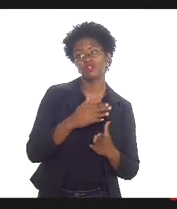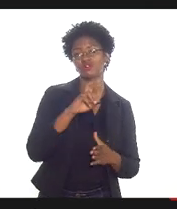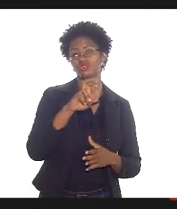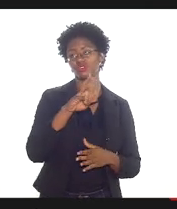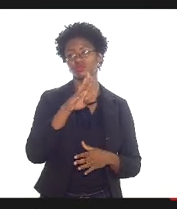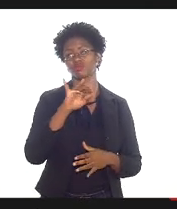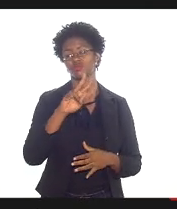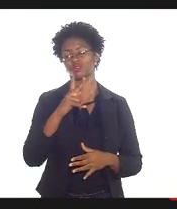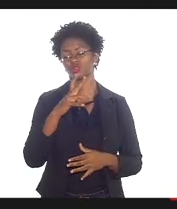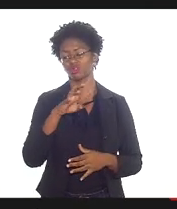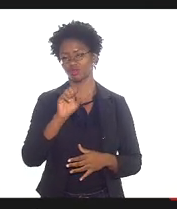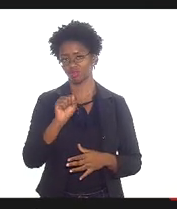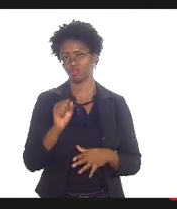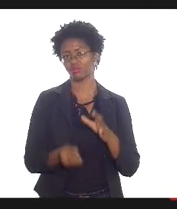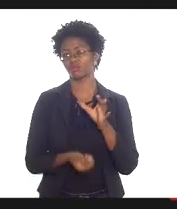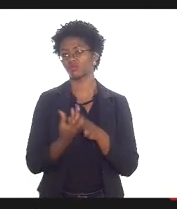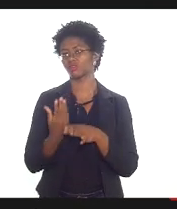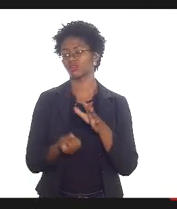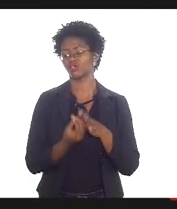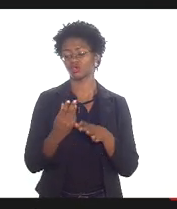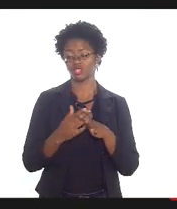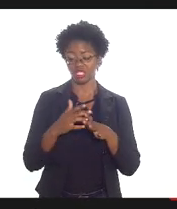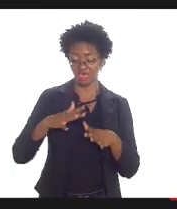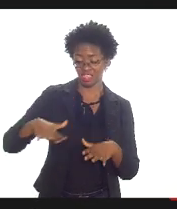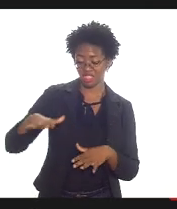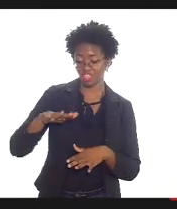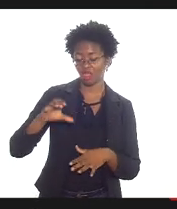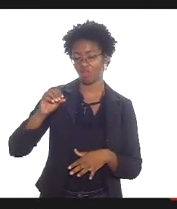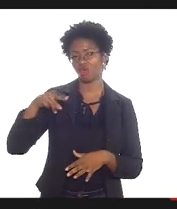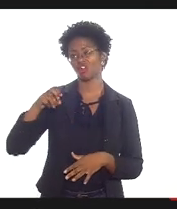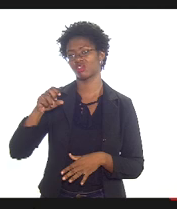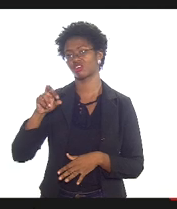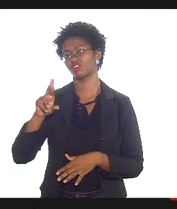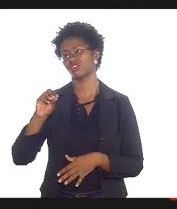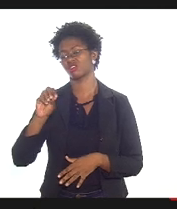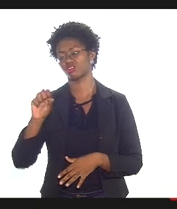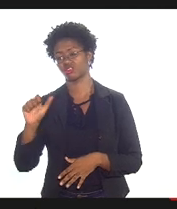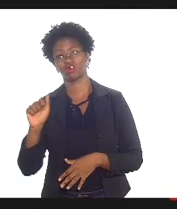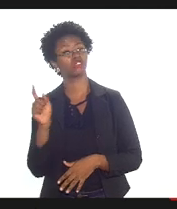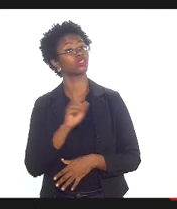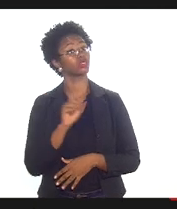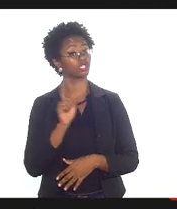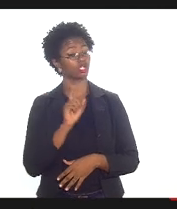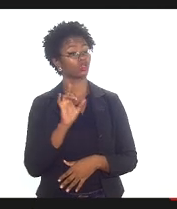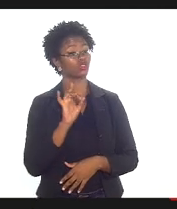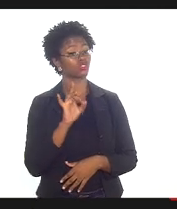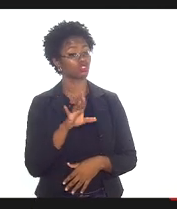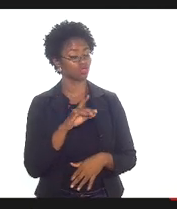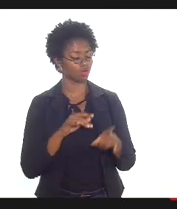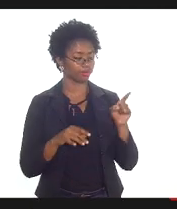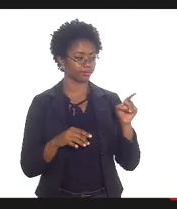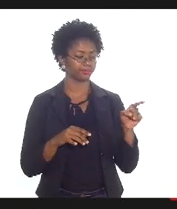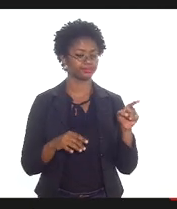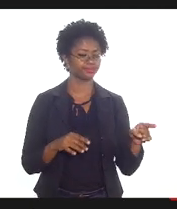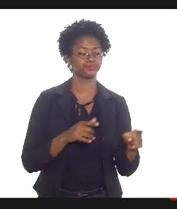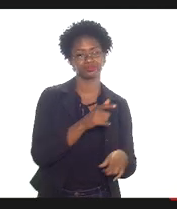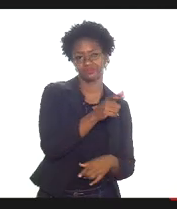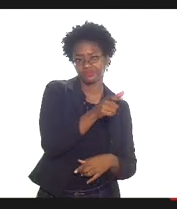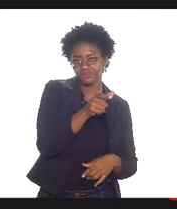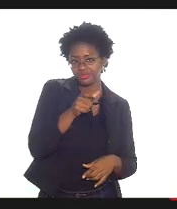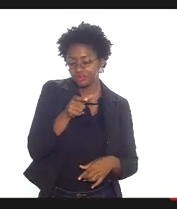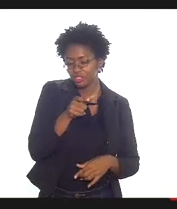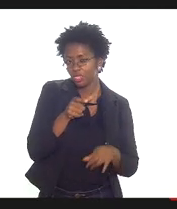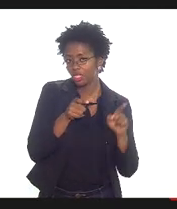primeiros bilhões produzidos na cessão onerosa, não. Só da parte que vai